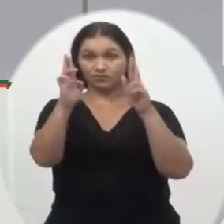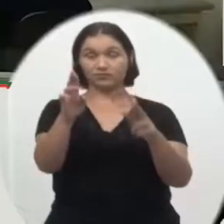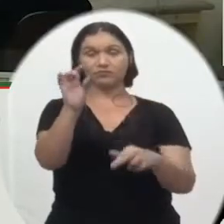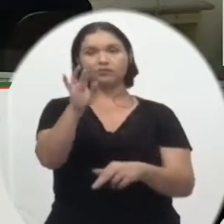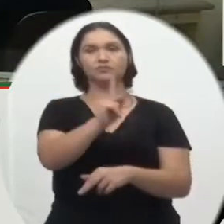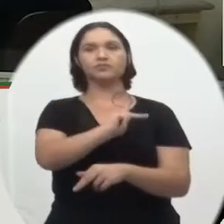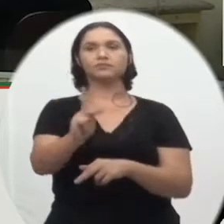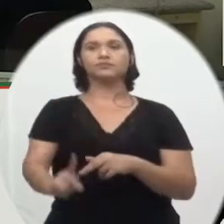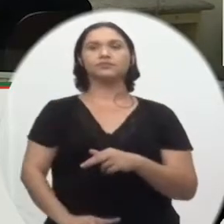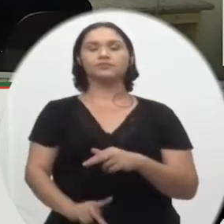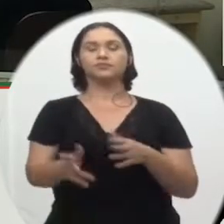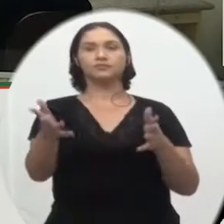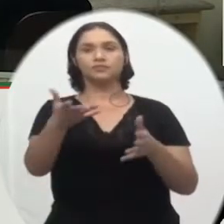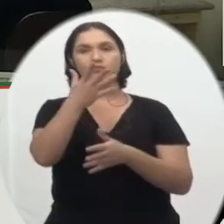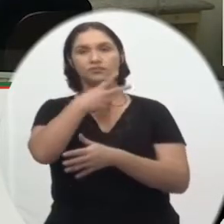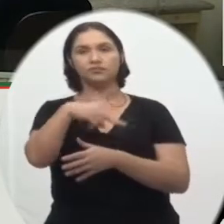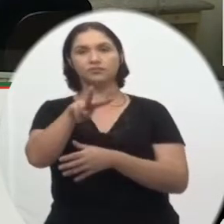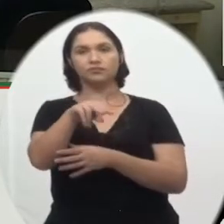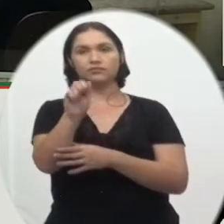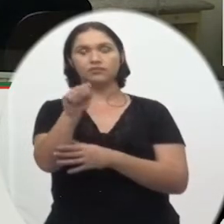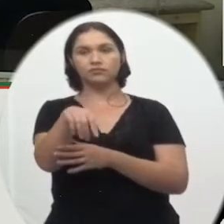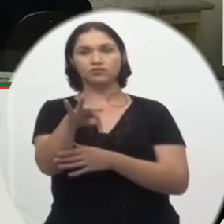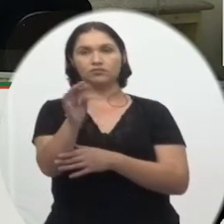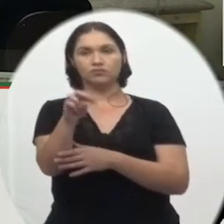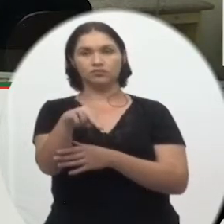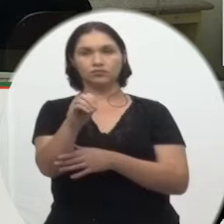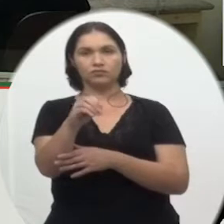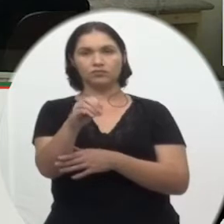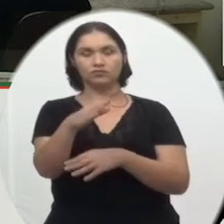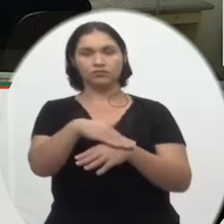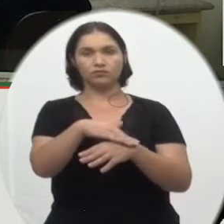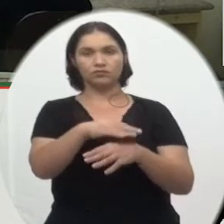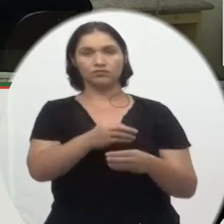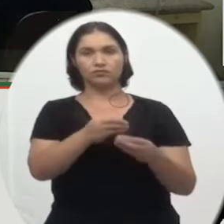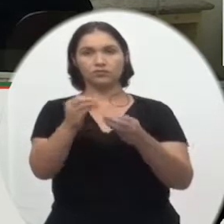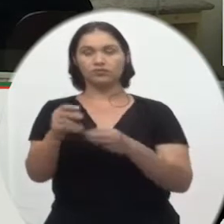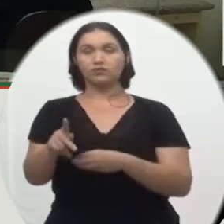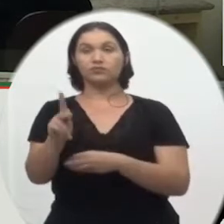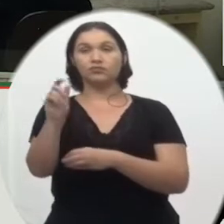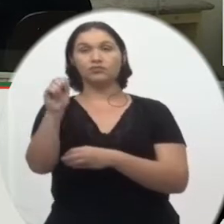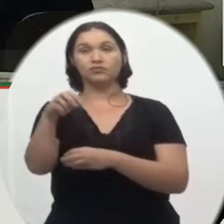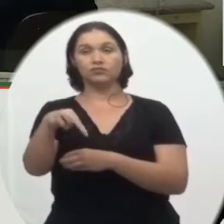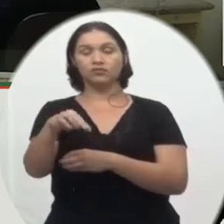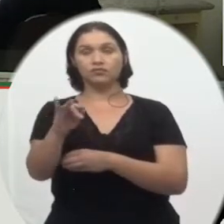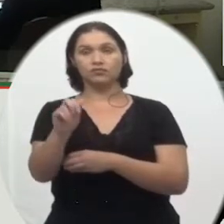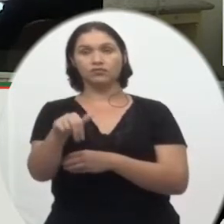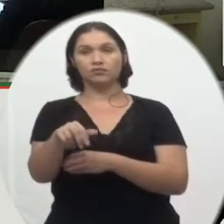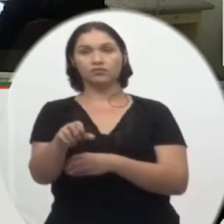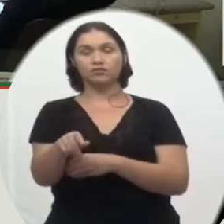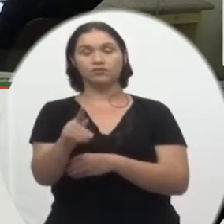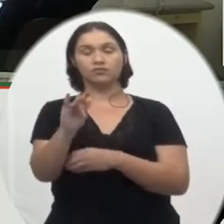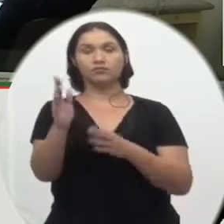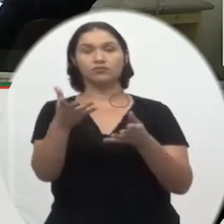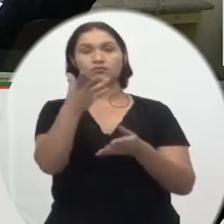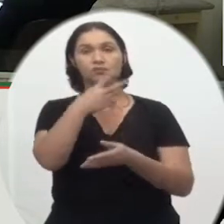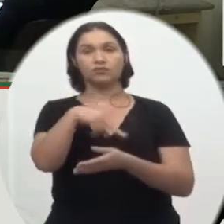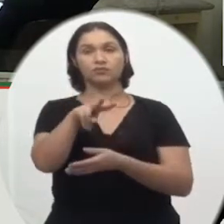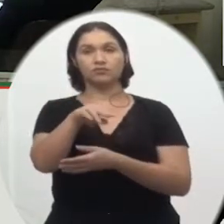presidente. O vereador Antônio Manuel, o senhor deu o seu tempo também para o vereador Júlio Kaminski. Com a palavra o vereador Alisson